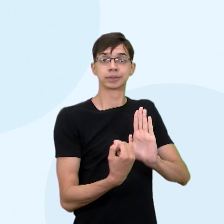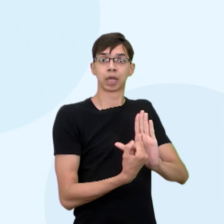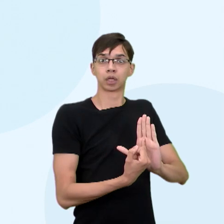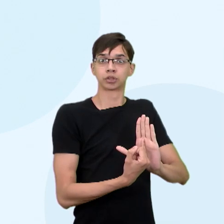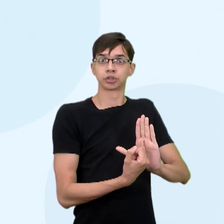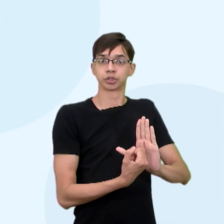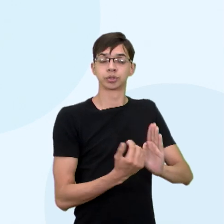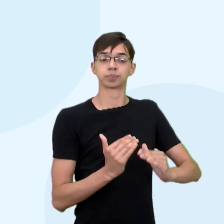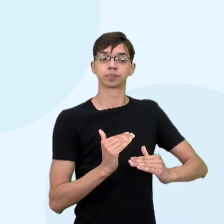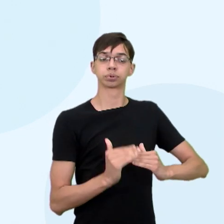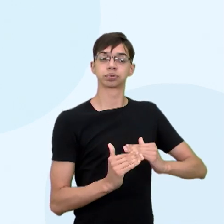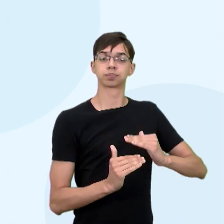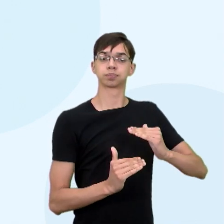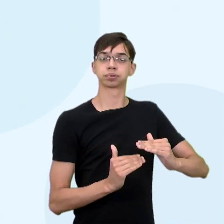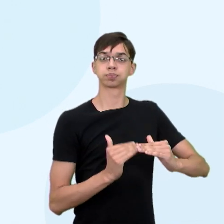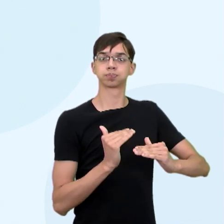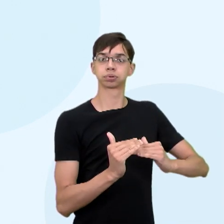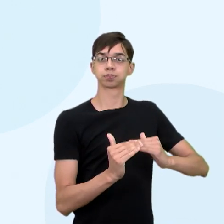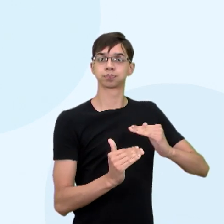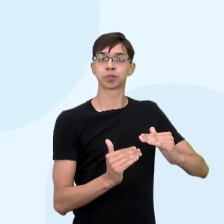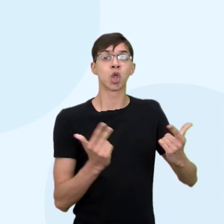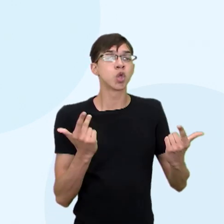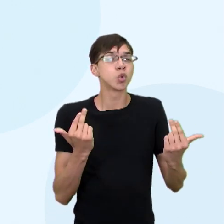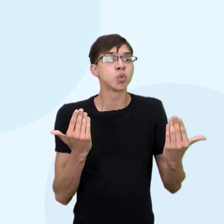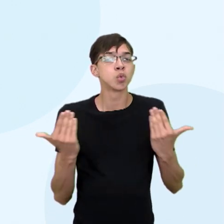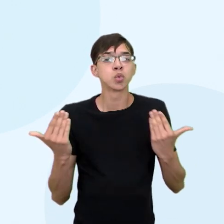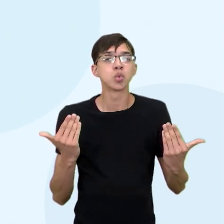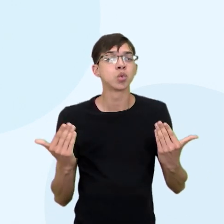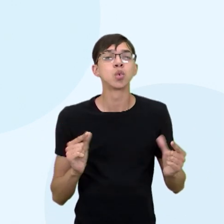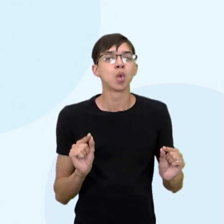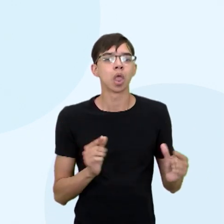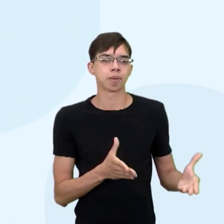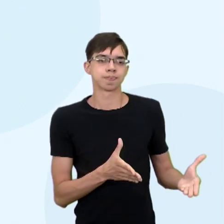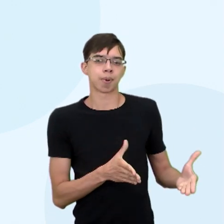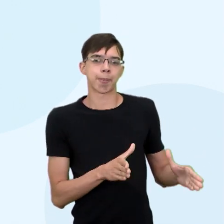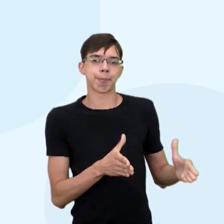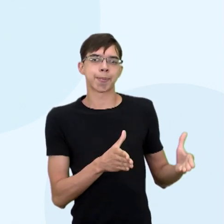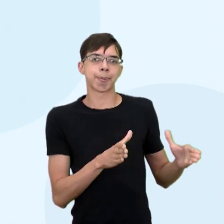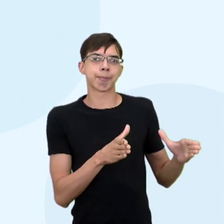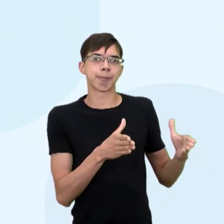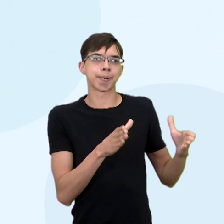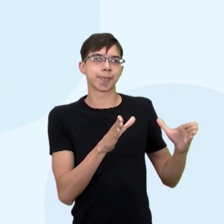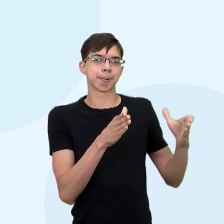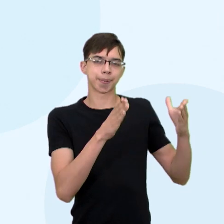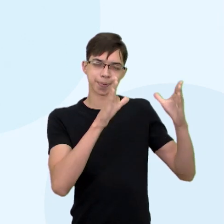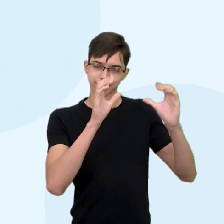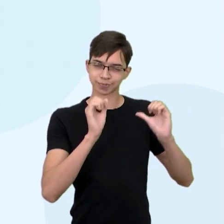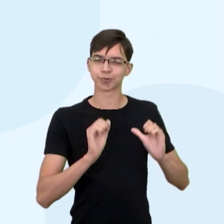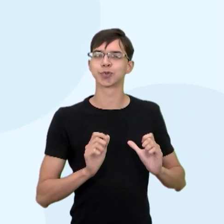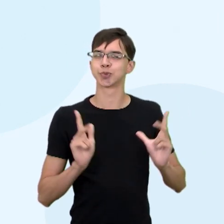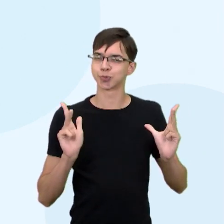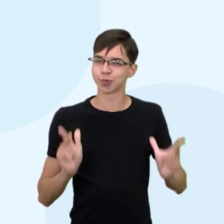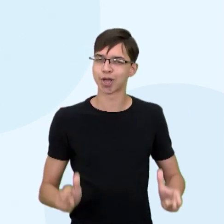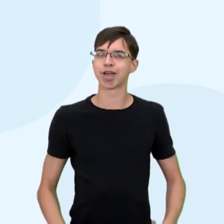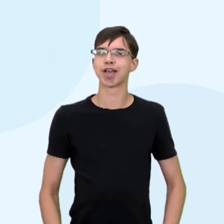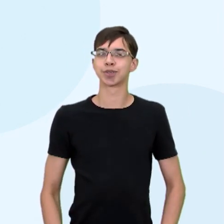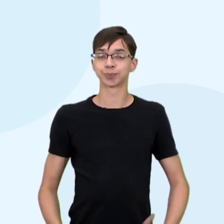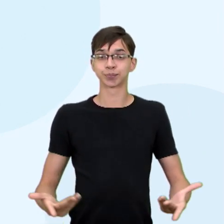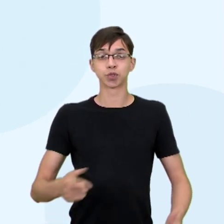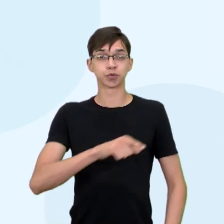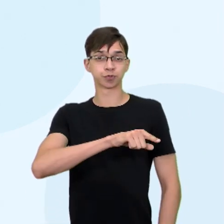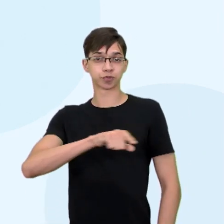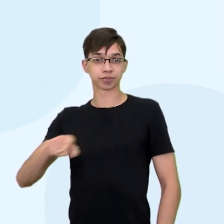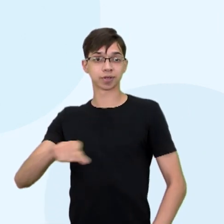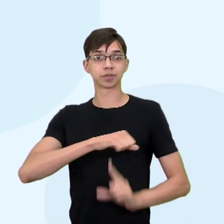E a identidade, ela nada mais é do que o produto entre você e a sociedade. Então, você mais a